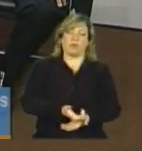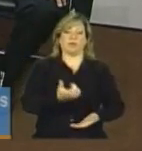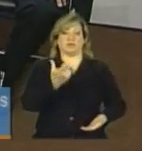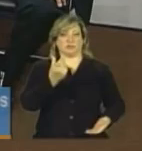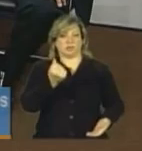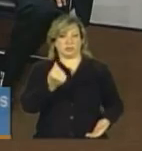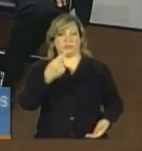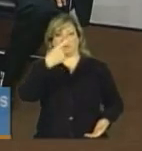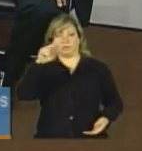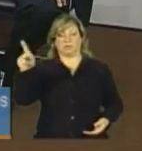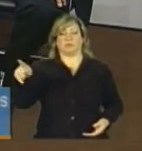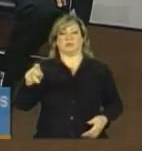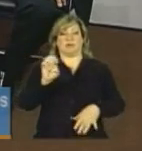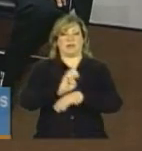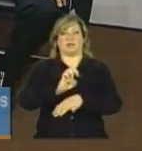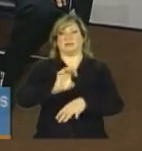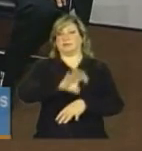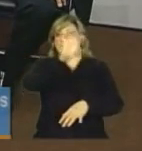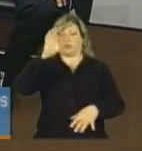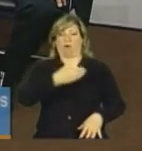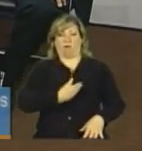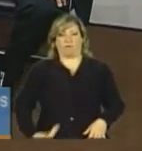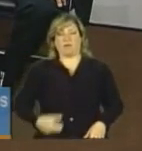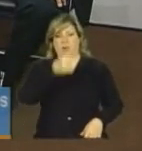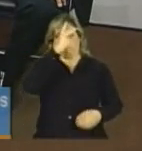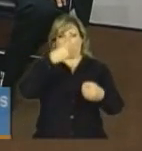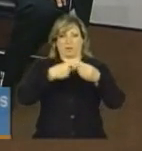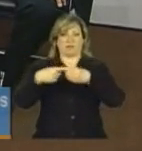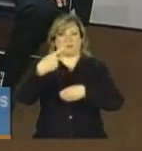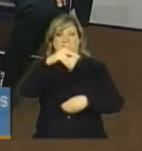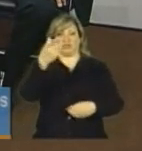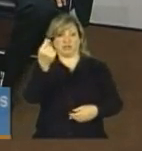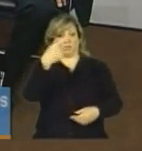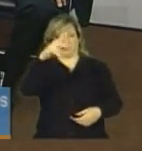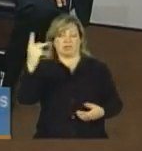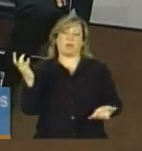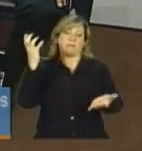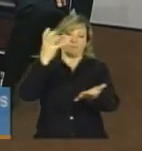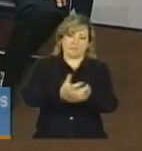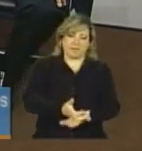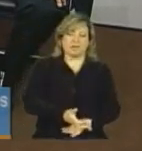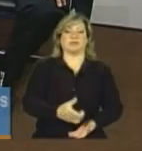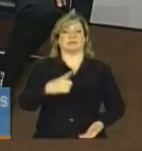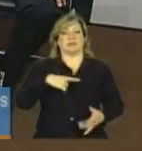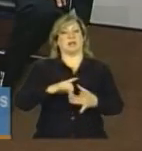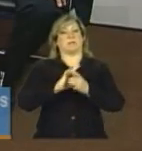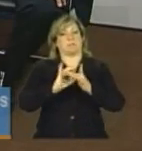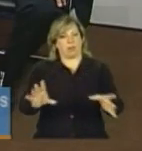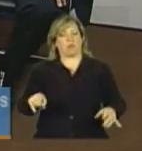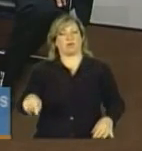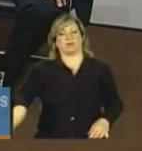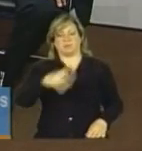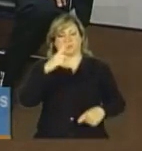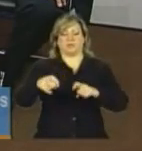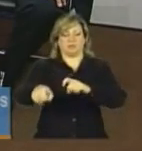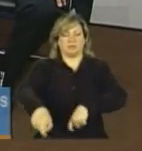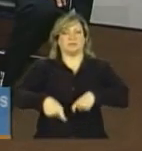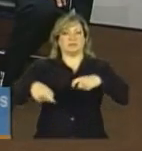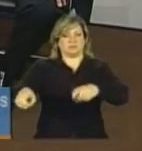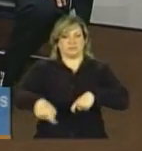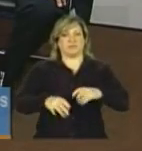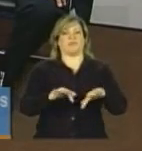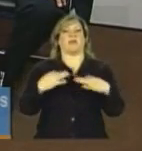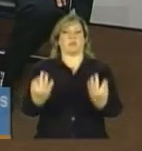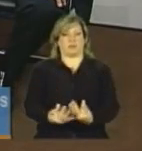estados estaduais e municipais. Então isso também, né, além dos recursos federais, né, estados e municípios com, por